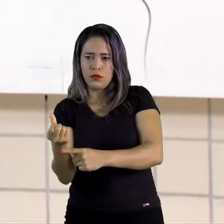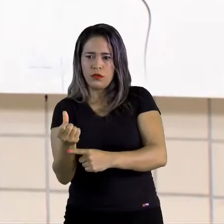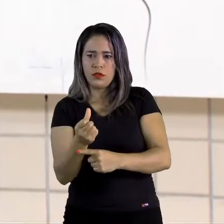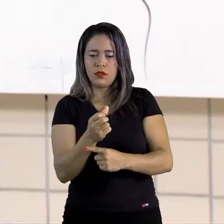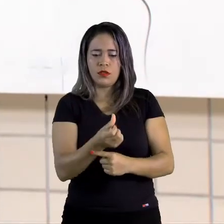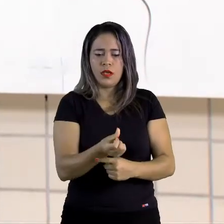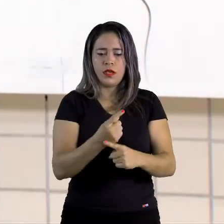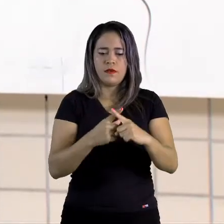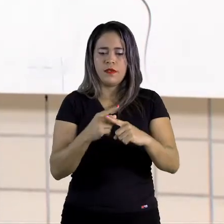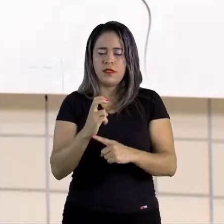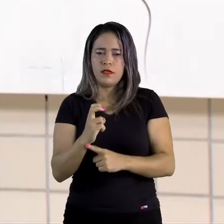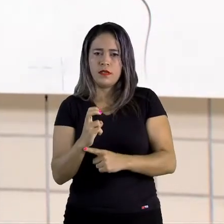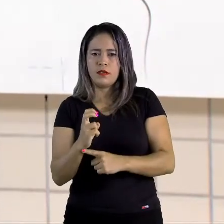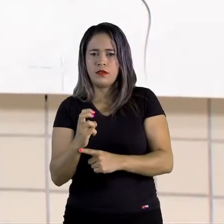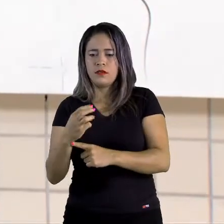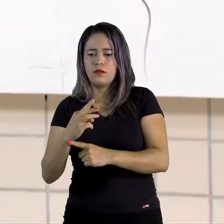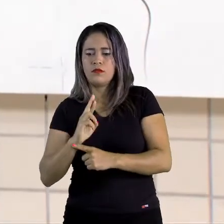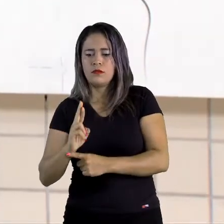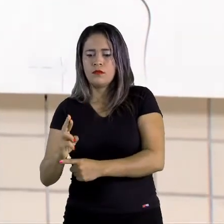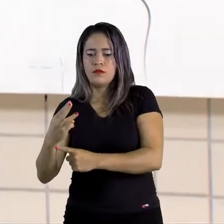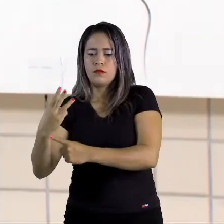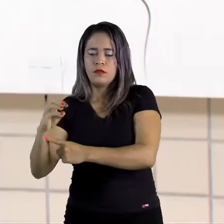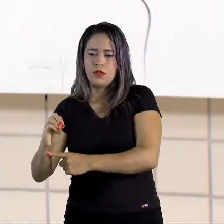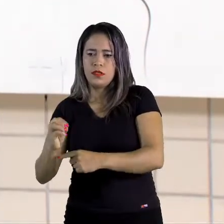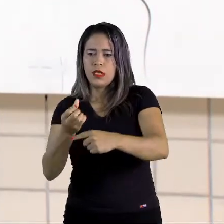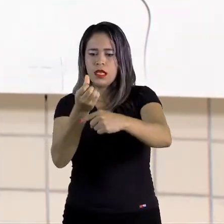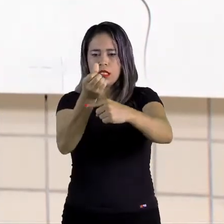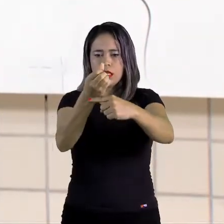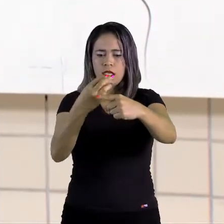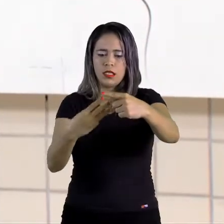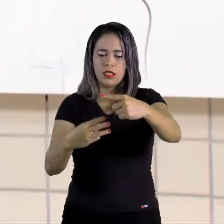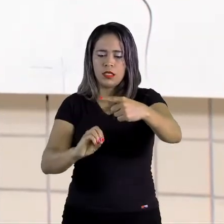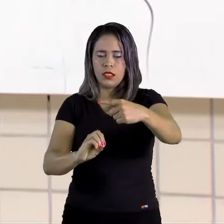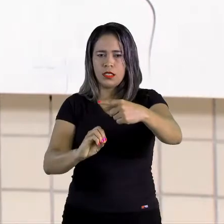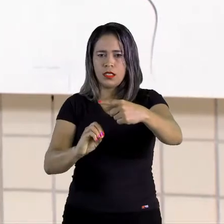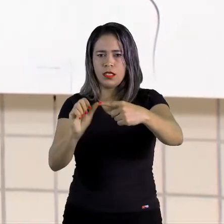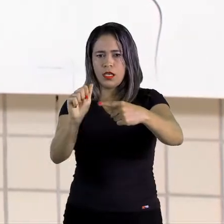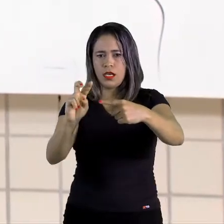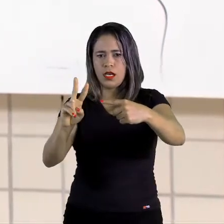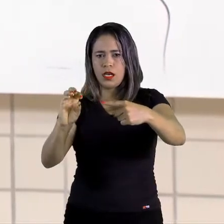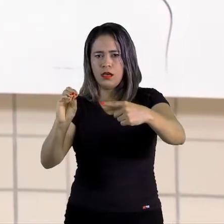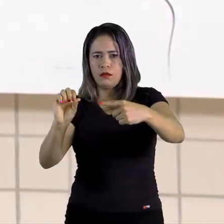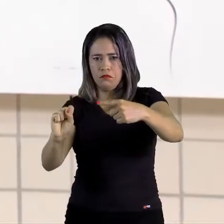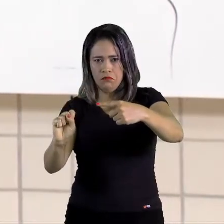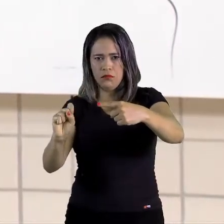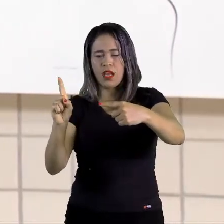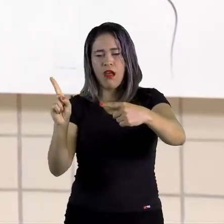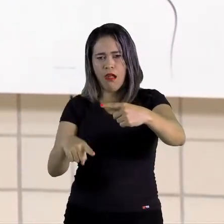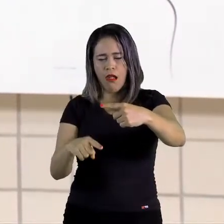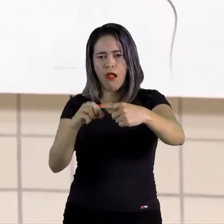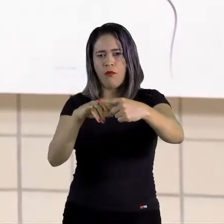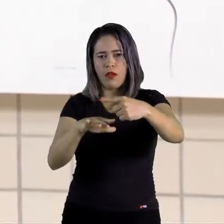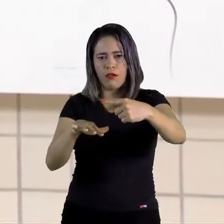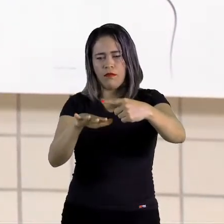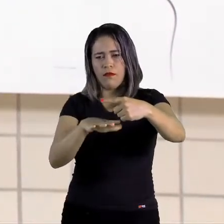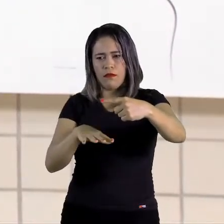5, 30. Então, eu tenho 6 trintaavos, que é uma fração equivalente